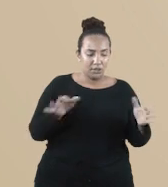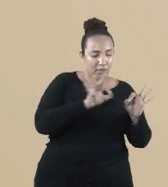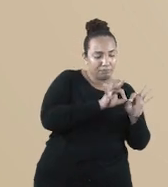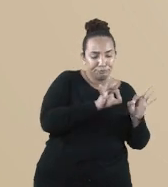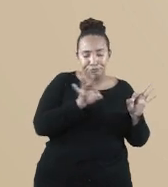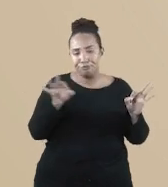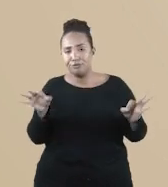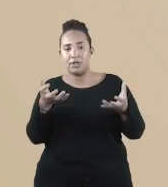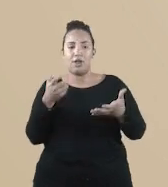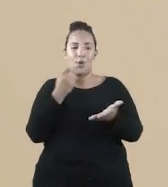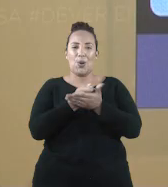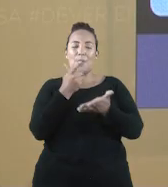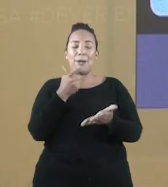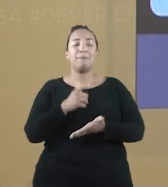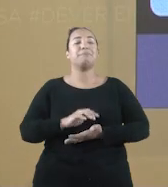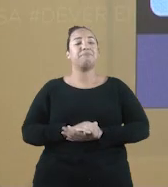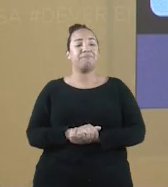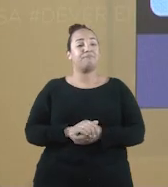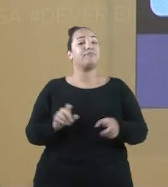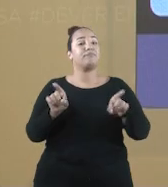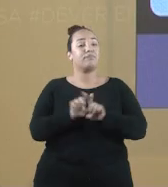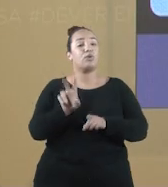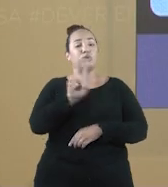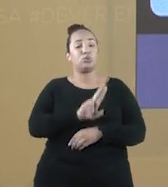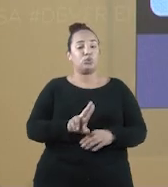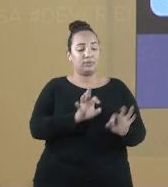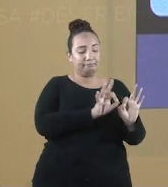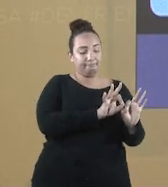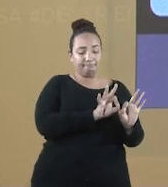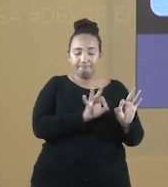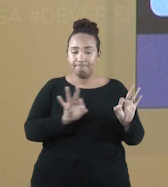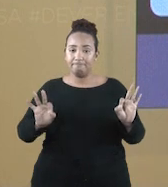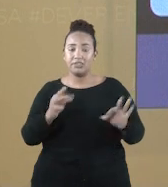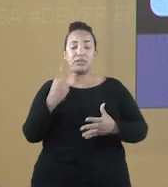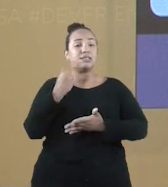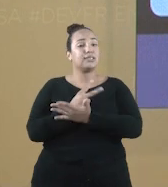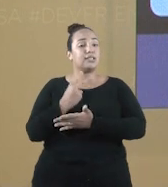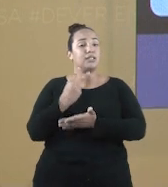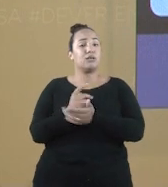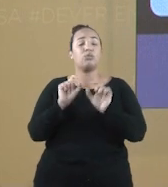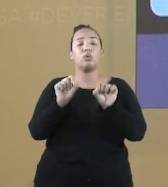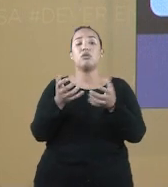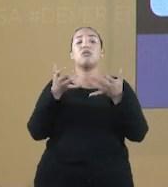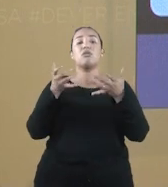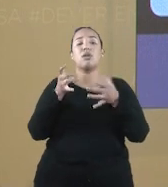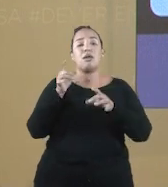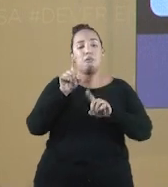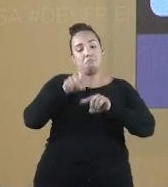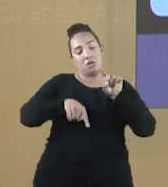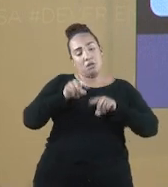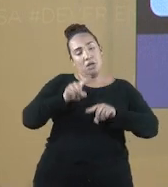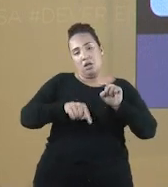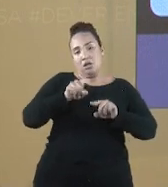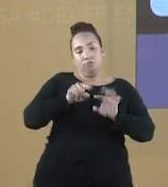para colocar em nossa casa. Utilizamos as medidas de comprimento todas as vezes que desejamos medir um